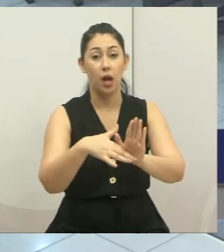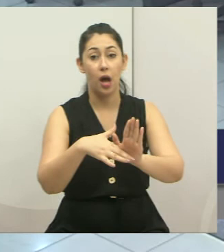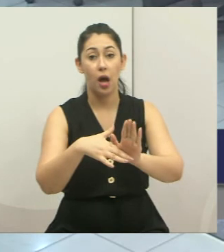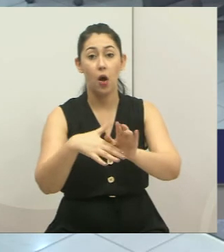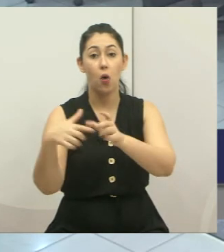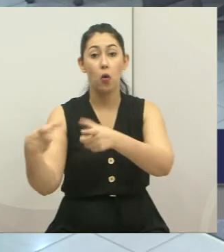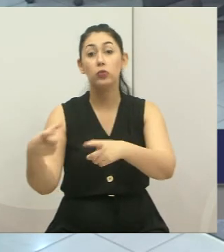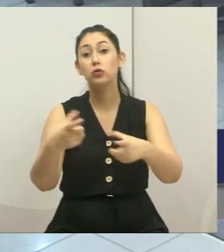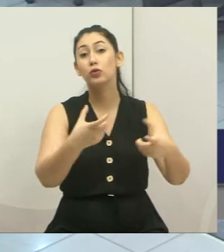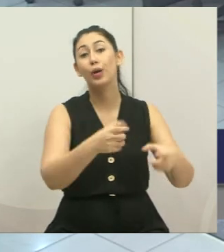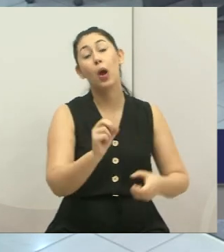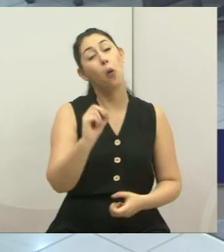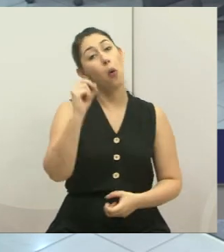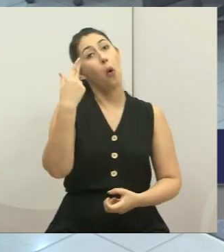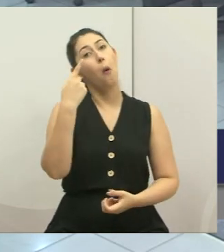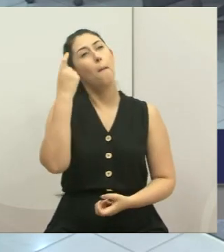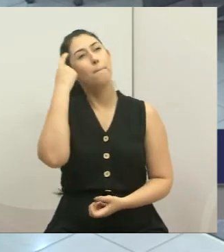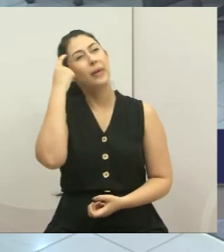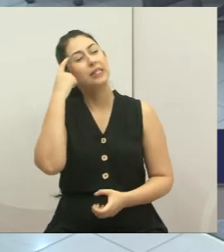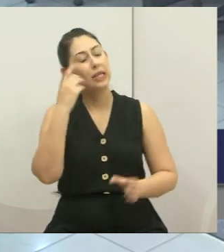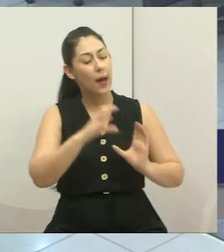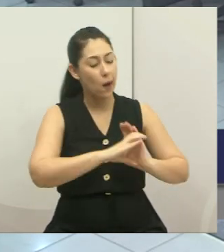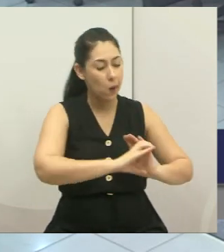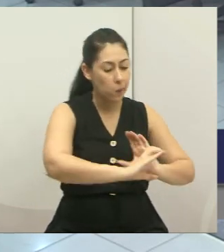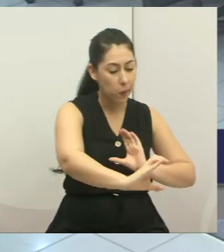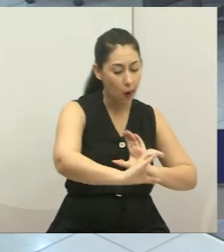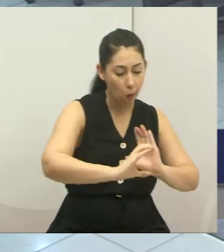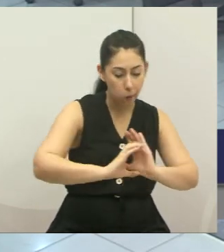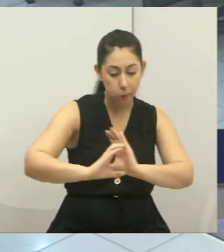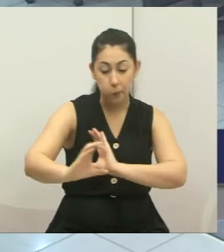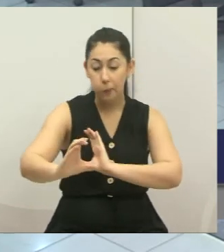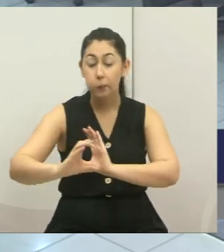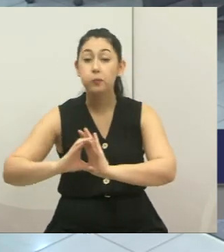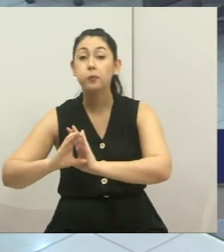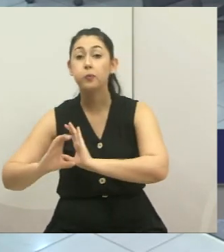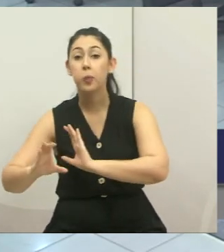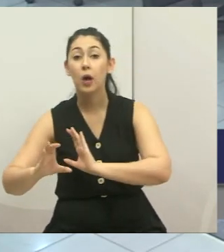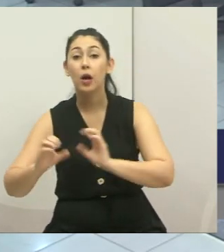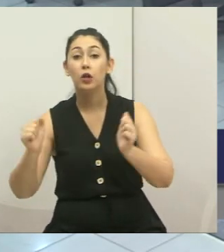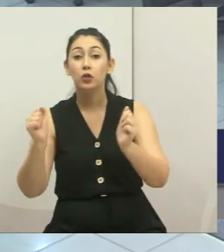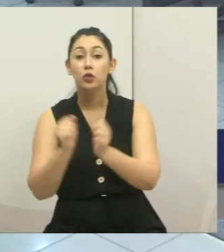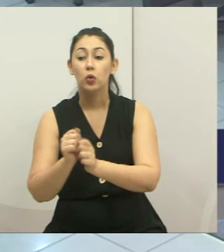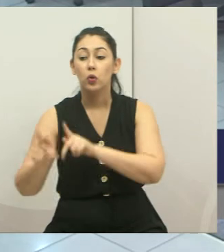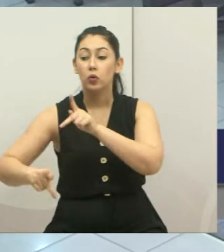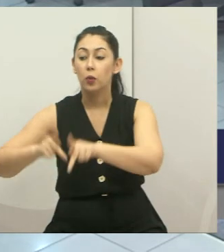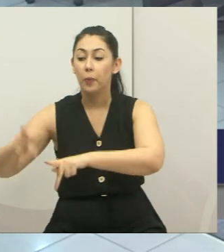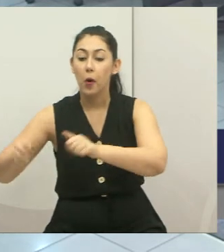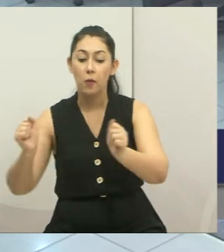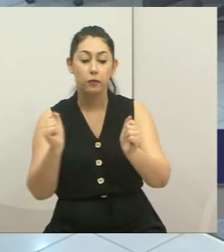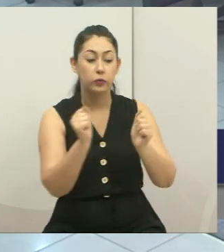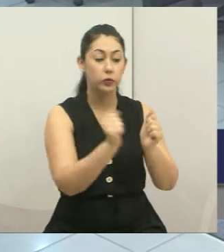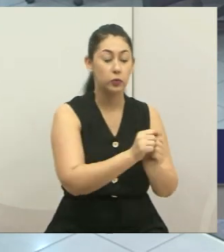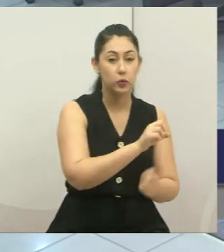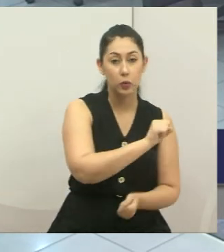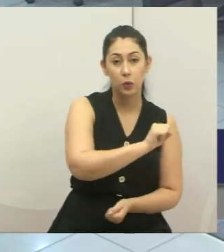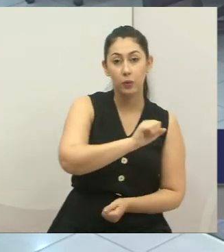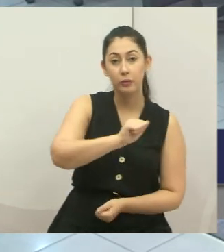ou será pensado no modelo híbrido, em que a população e o SAAI compartilhem os custos das obras?